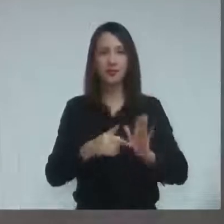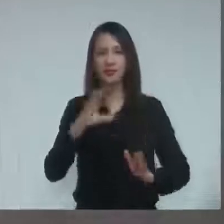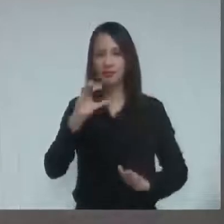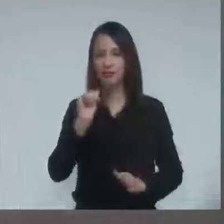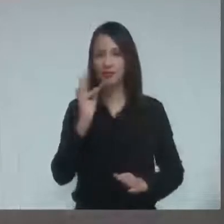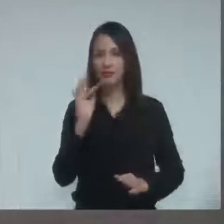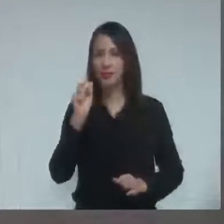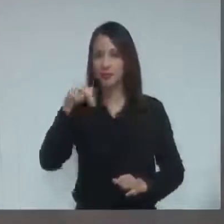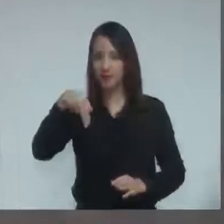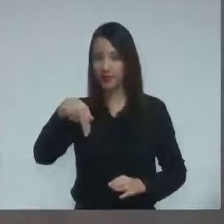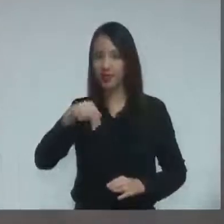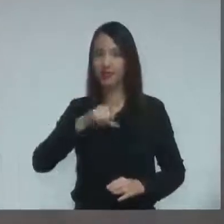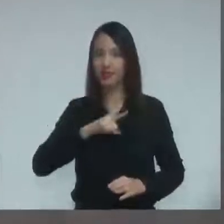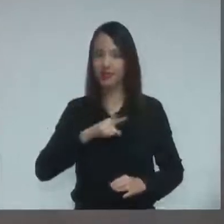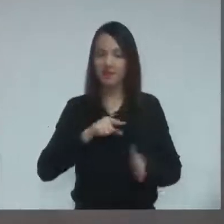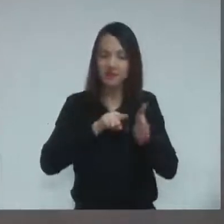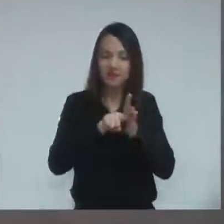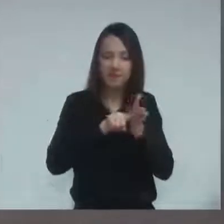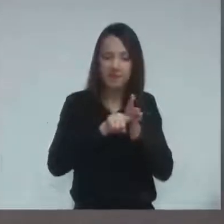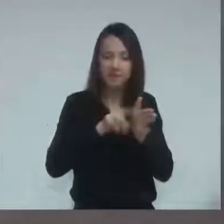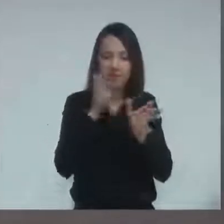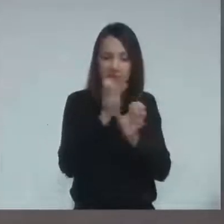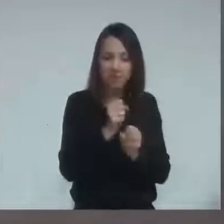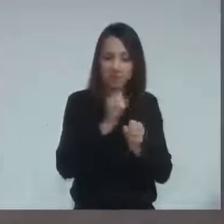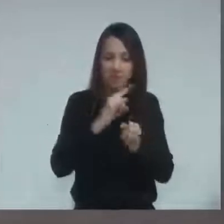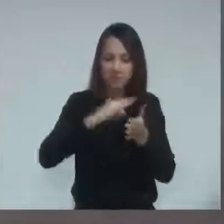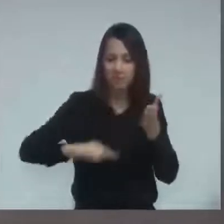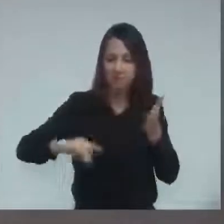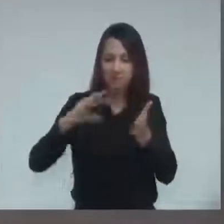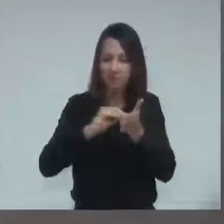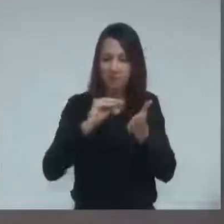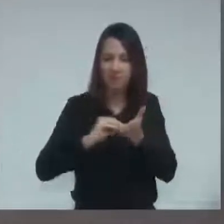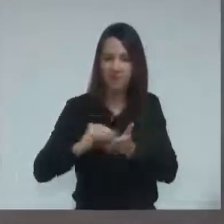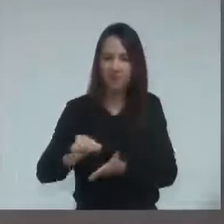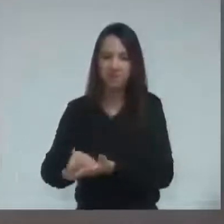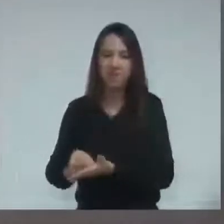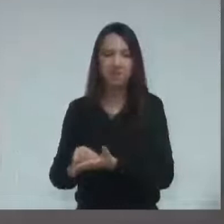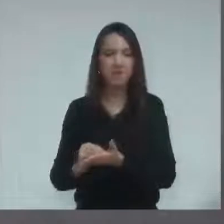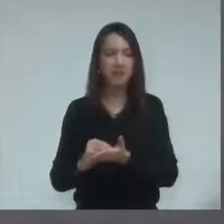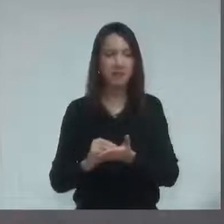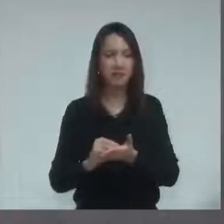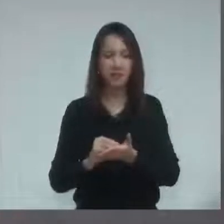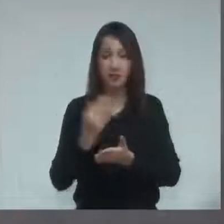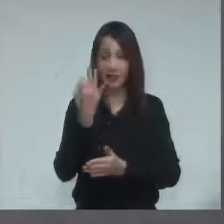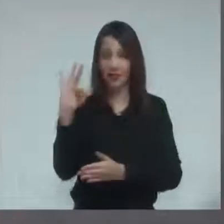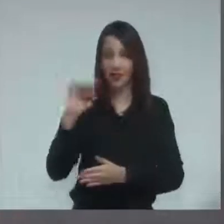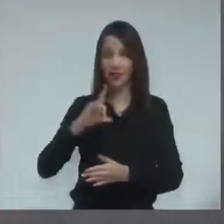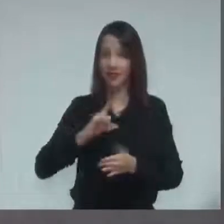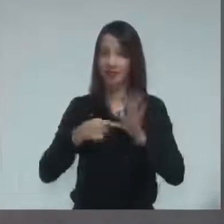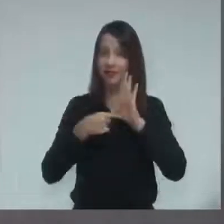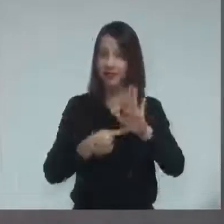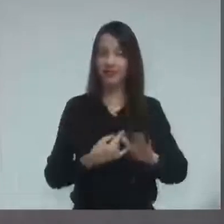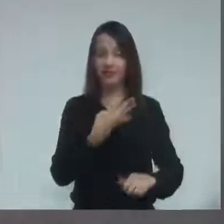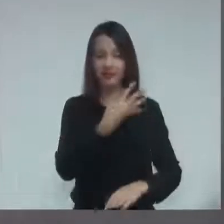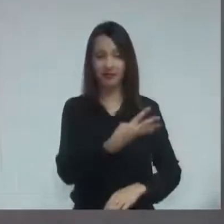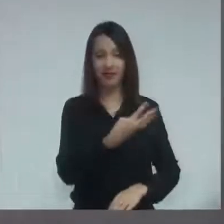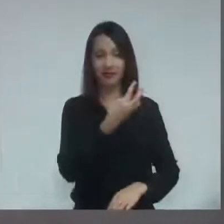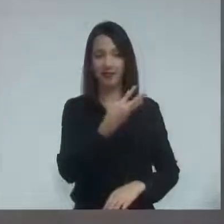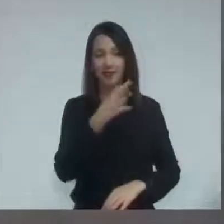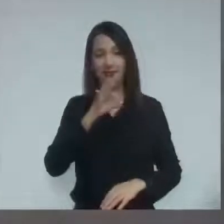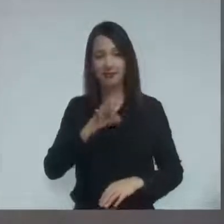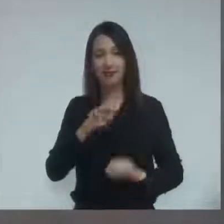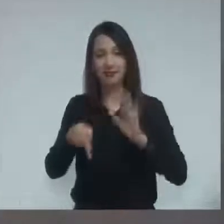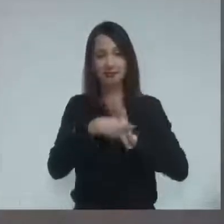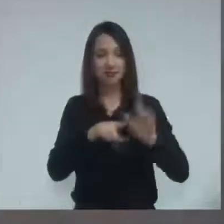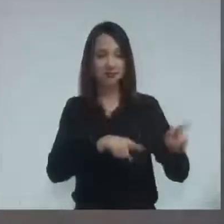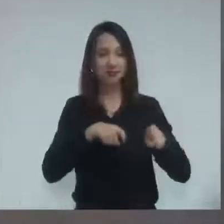é o Cadastro Federal, que coloca quem paga o INCRA, né, o Imposto Territorial Rural, indica 430 propriedades